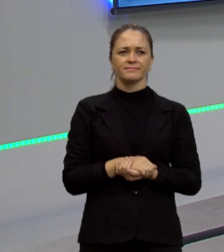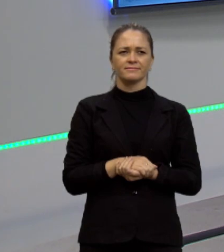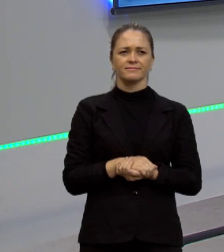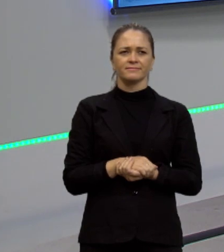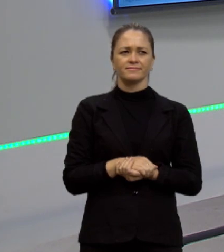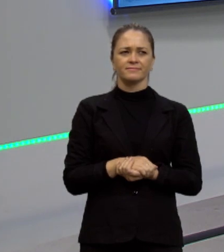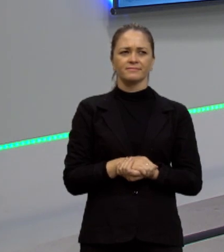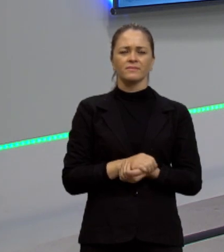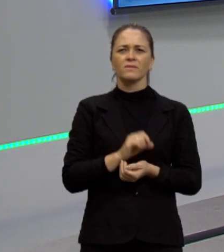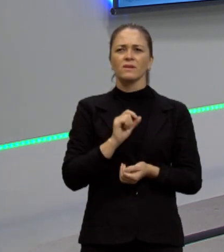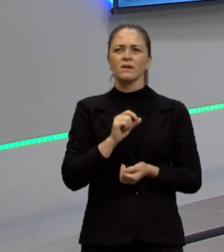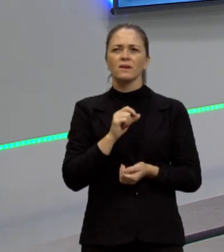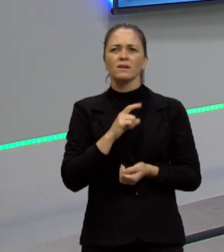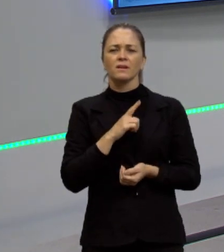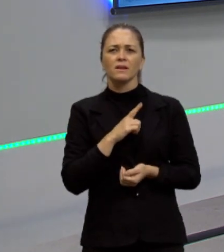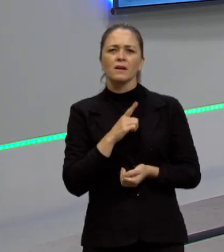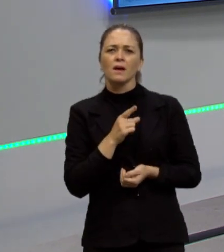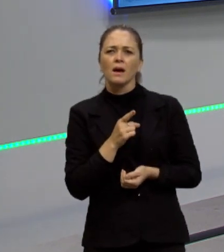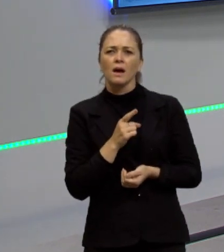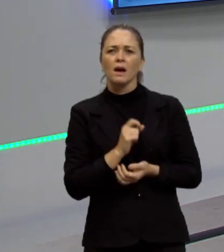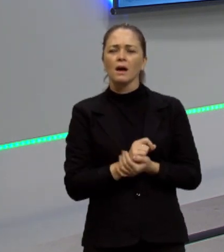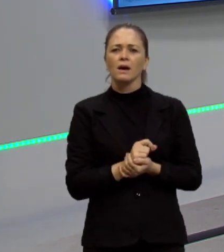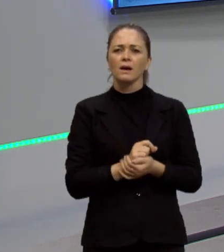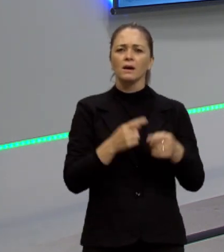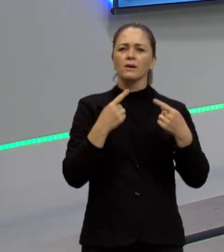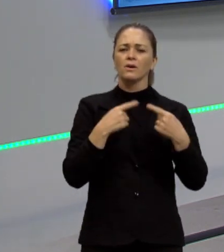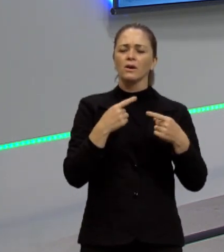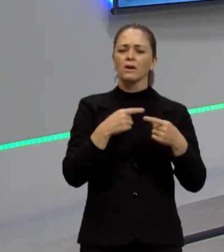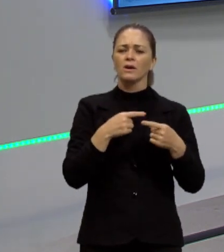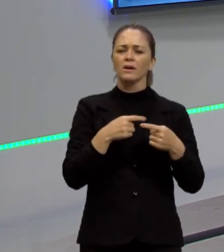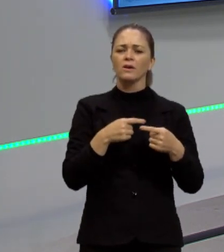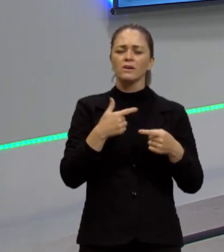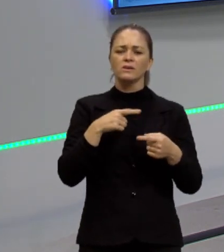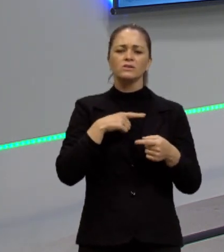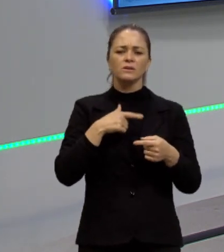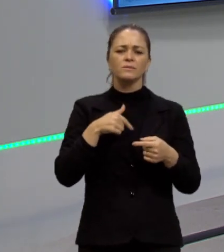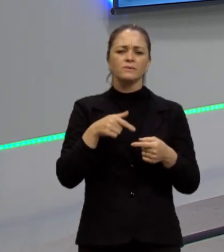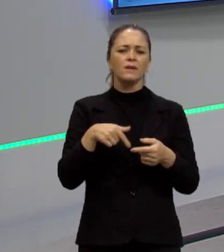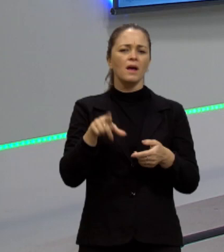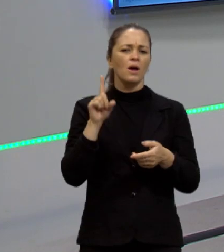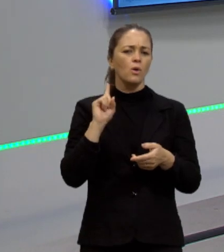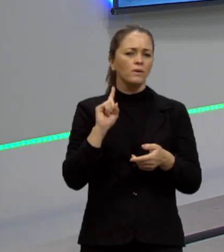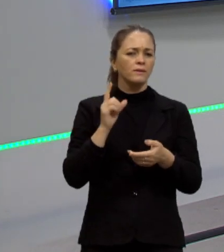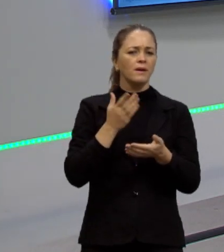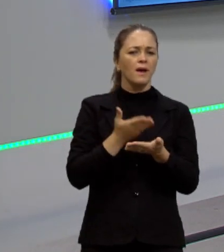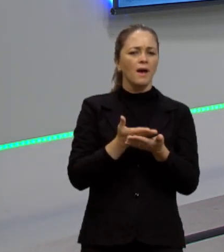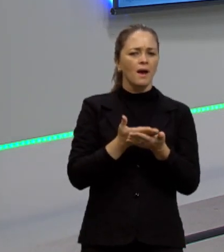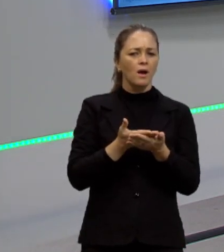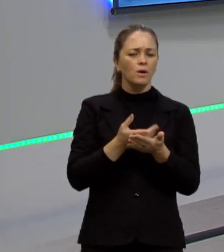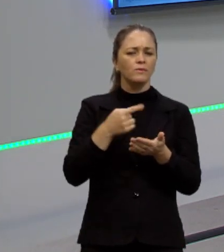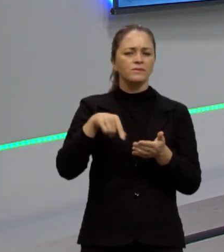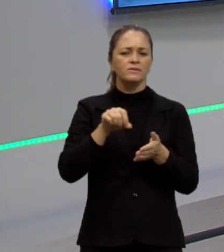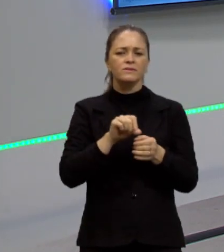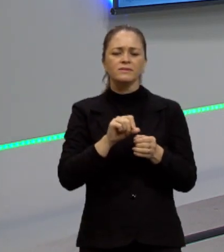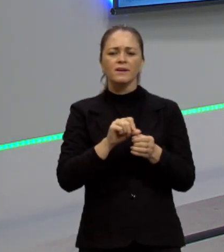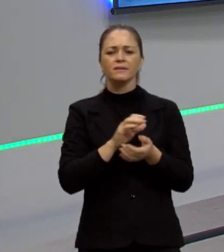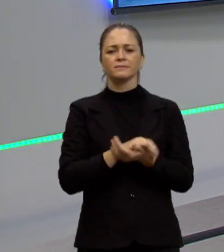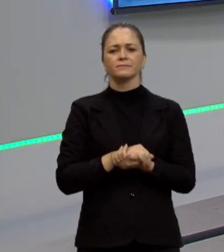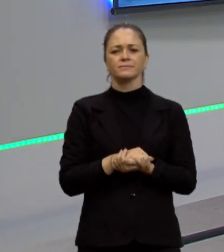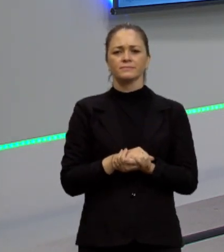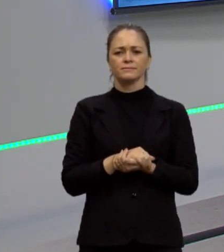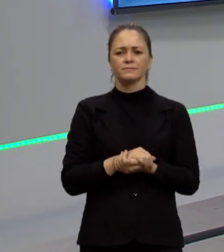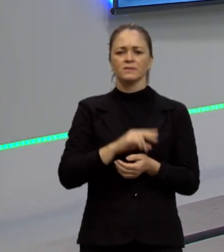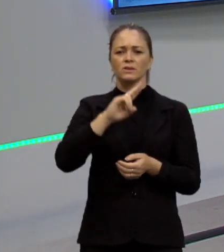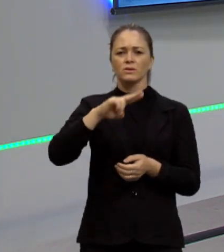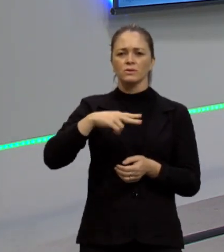O que, que nós temos? O desafio que ficou para vocês resolverem na aula anterior. Então, o dobro